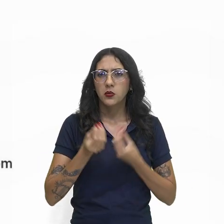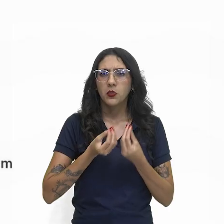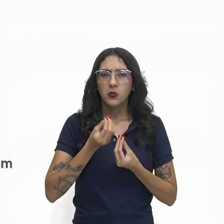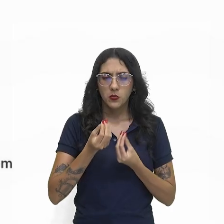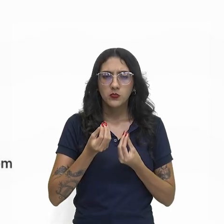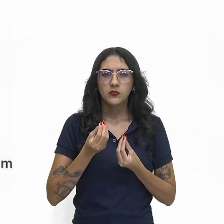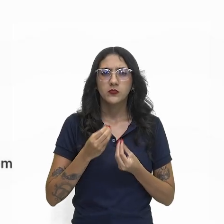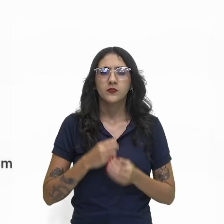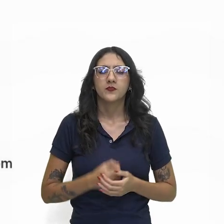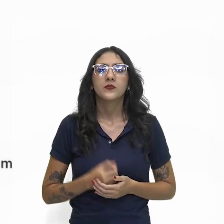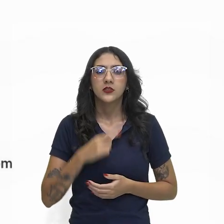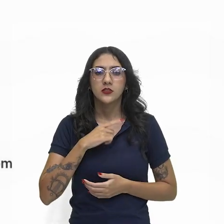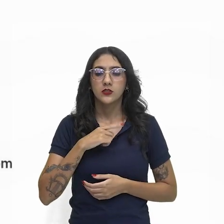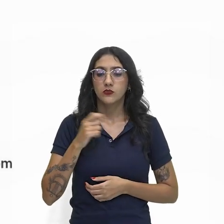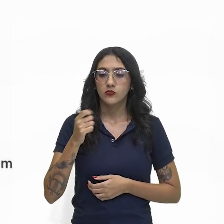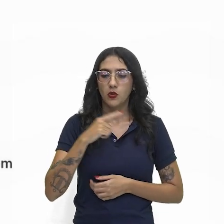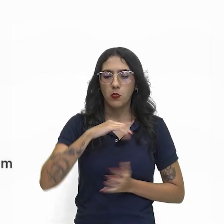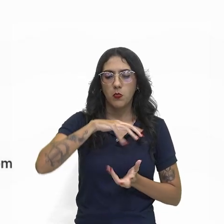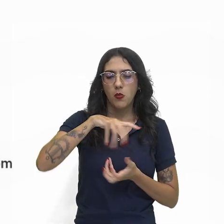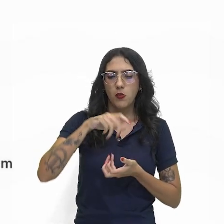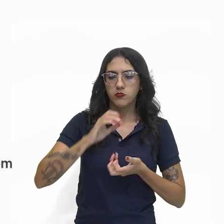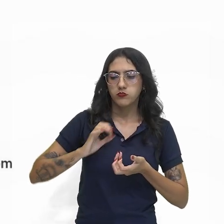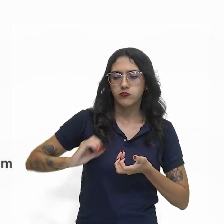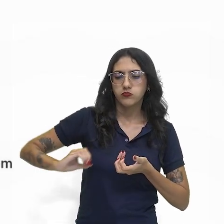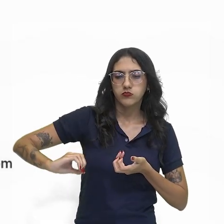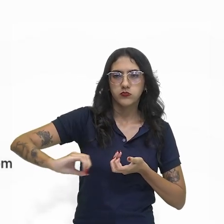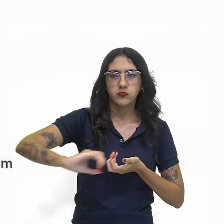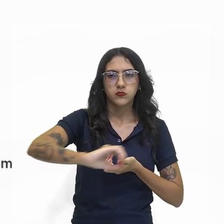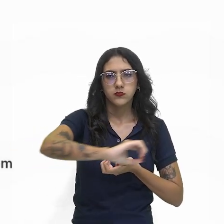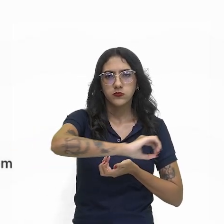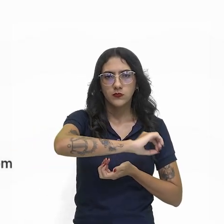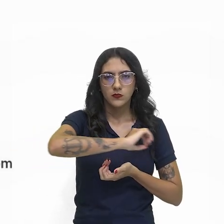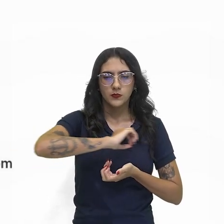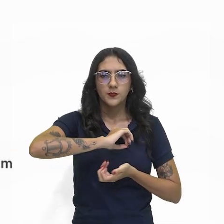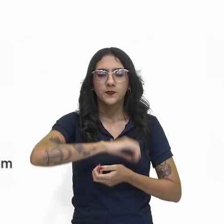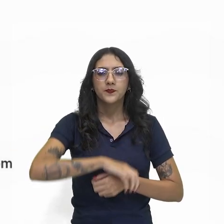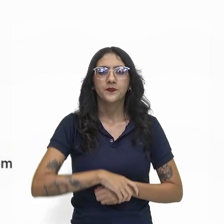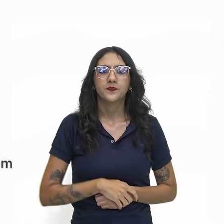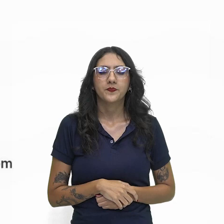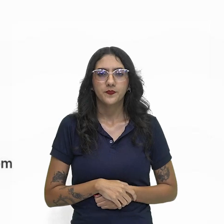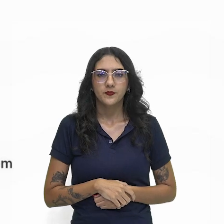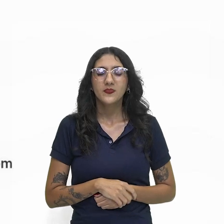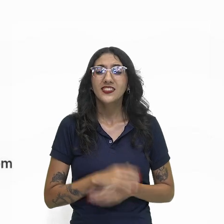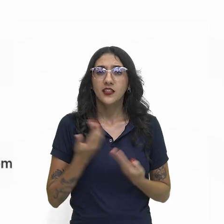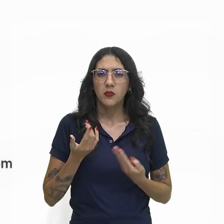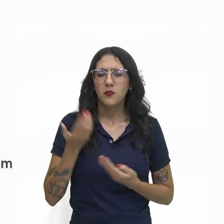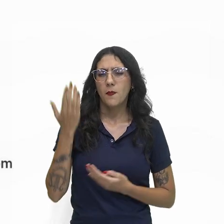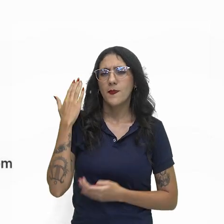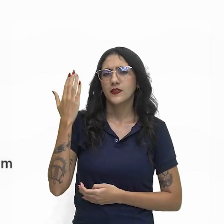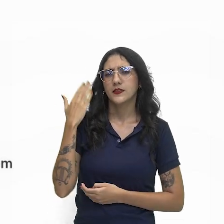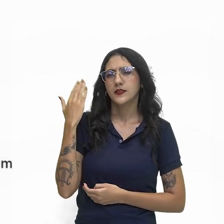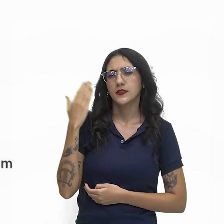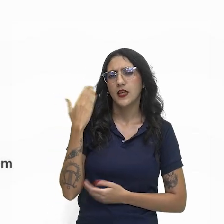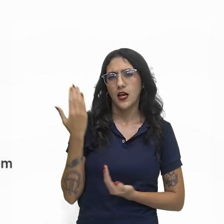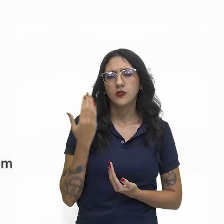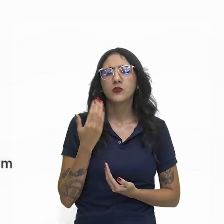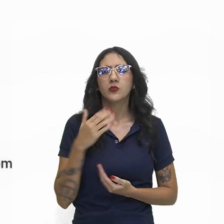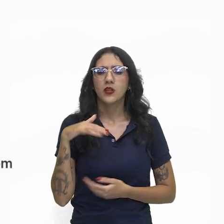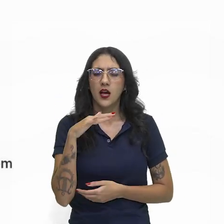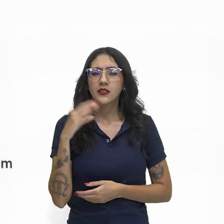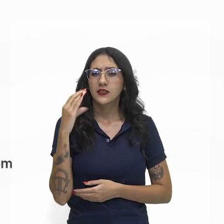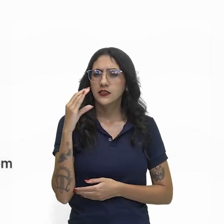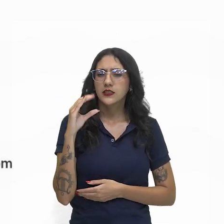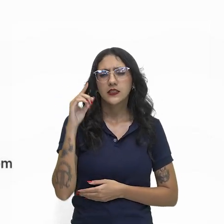que ocupa um dos focos dessa elipse. Olha, pessoal, no princípio achava-se que